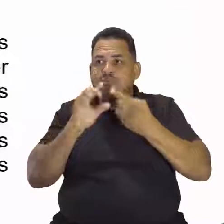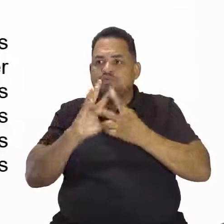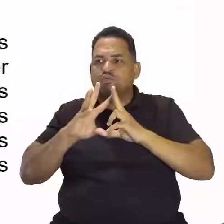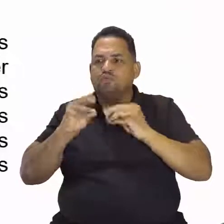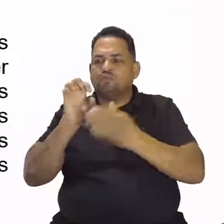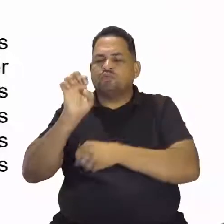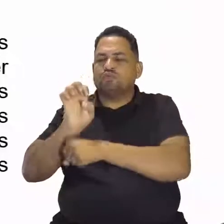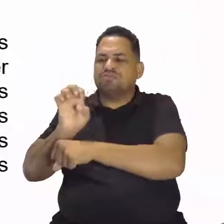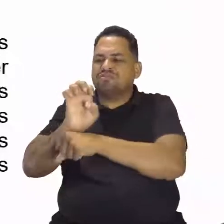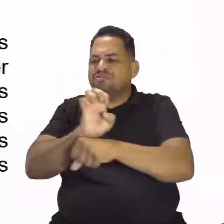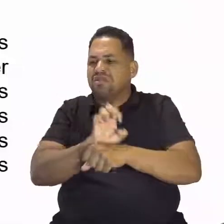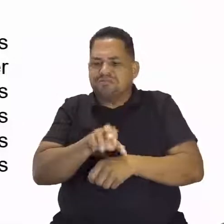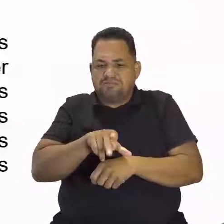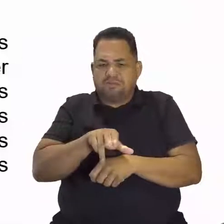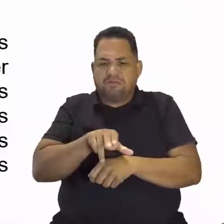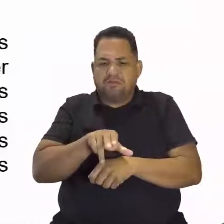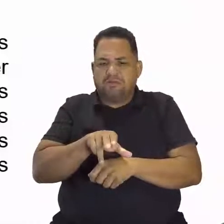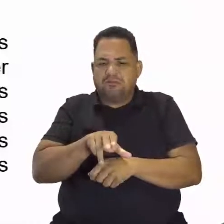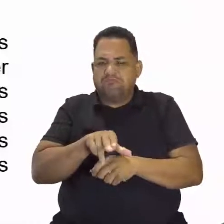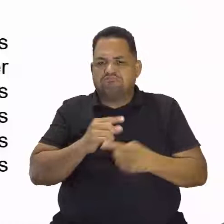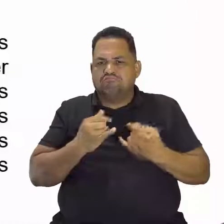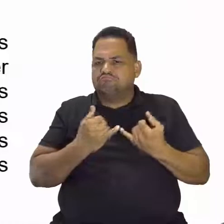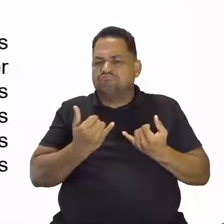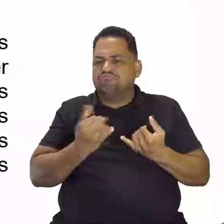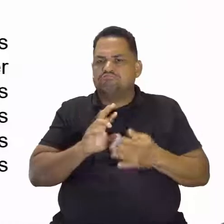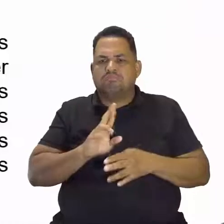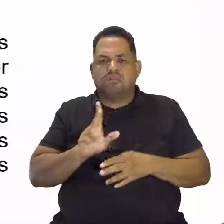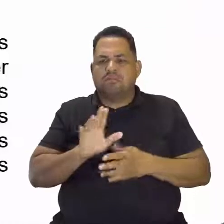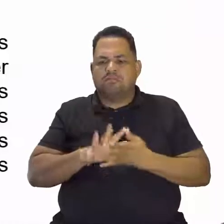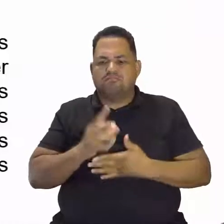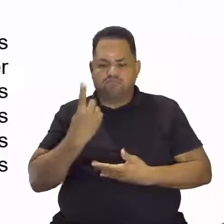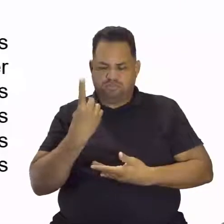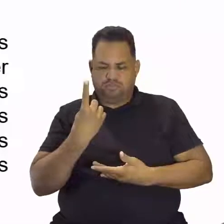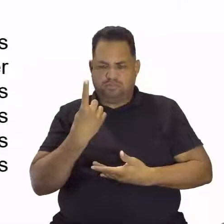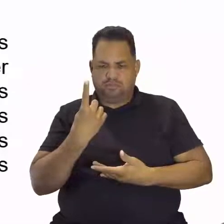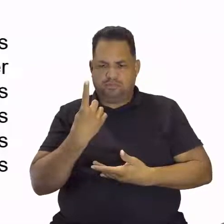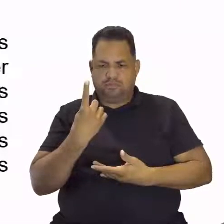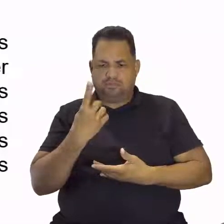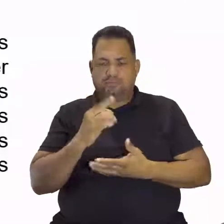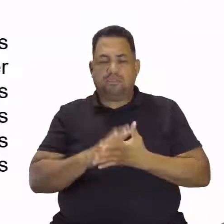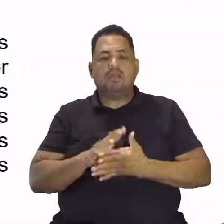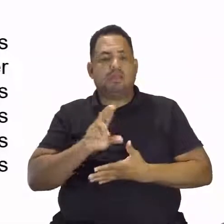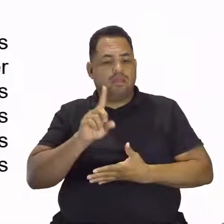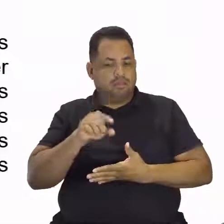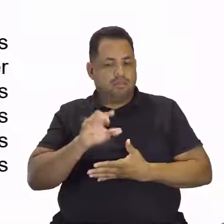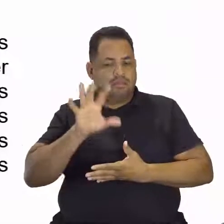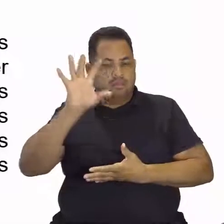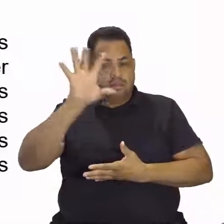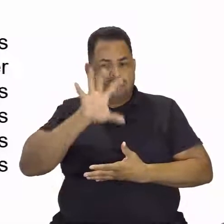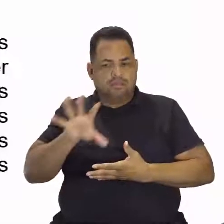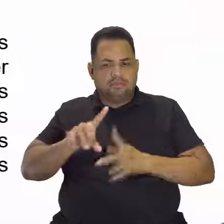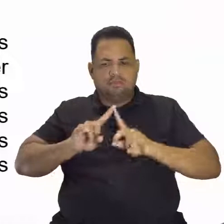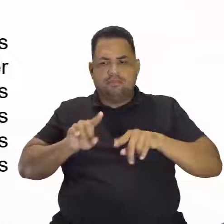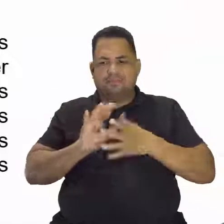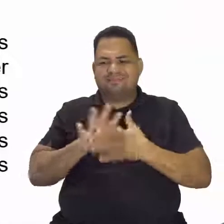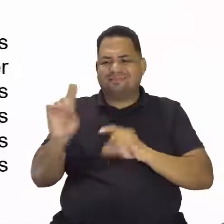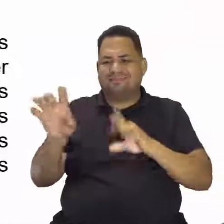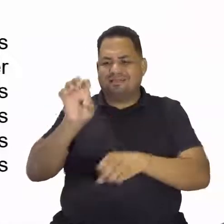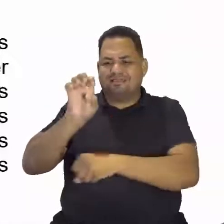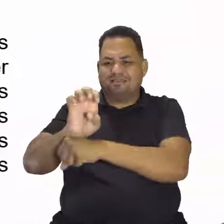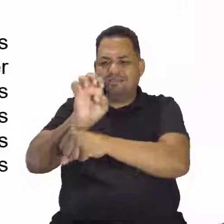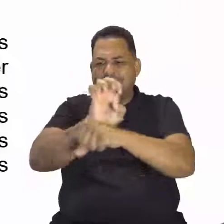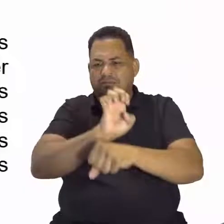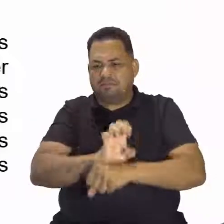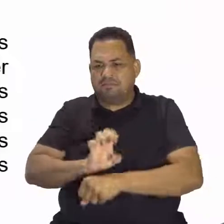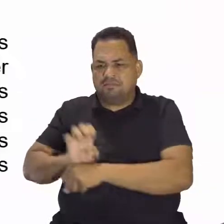só, como se fosse uma região só. É uma região só, sim, mas cada estado que compõe